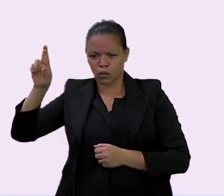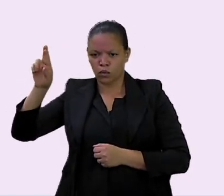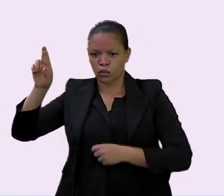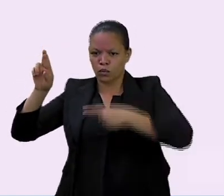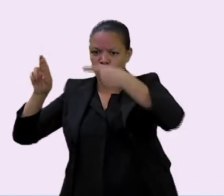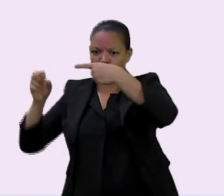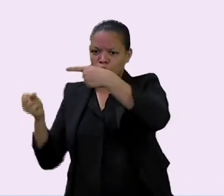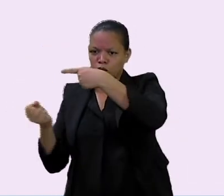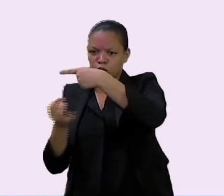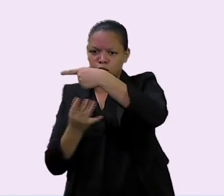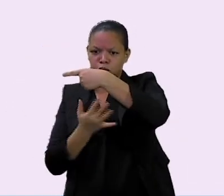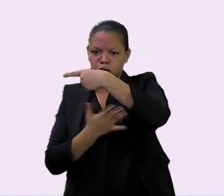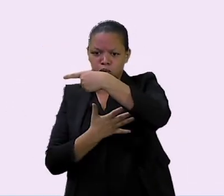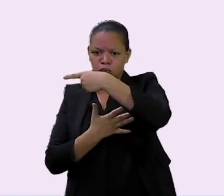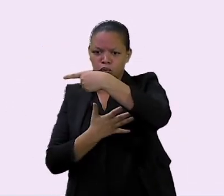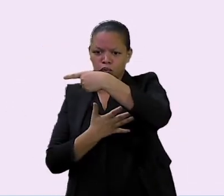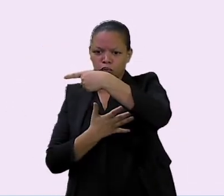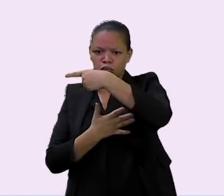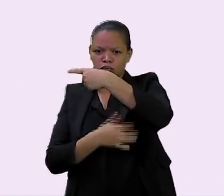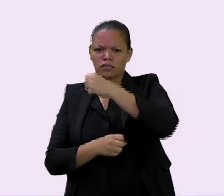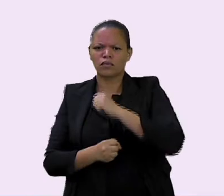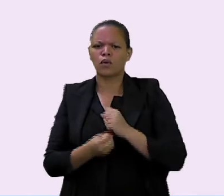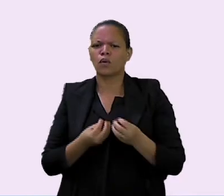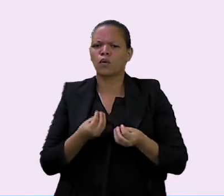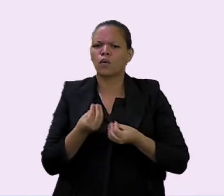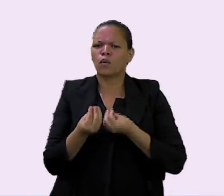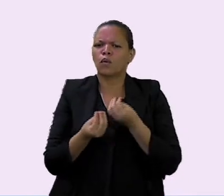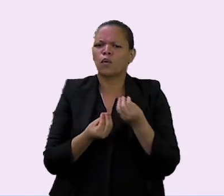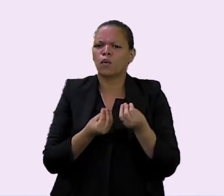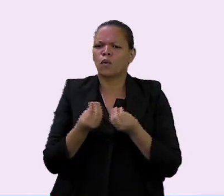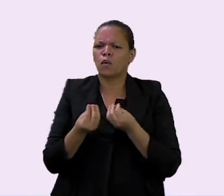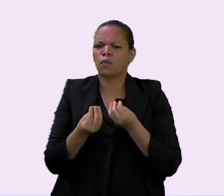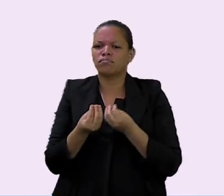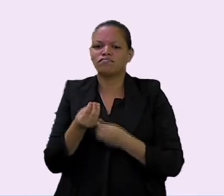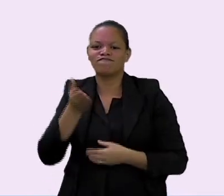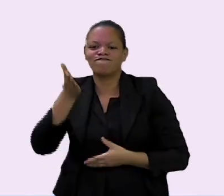for 2, nós vamos ler com meio.